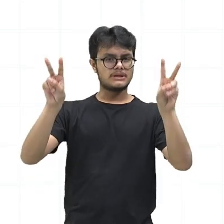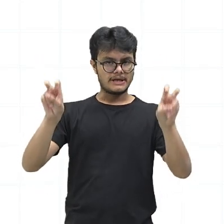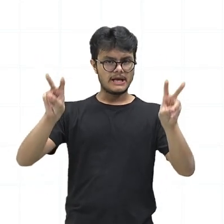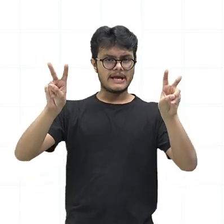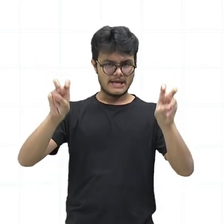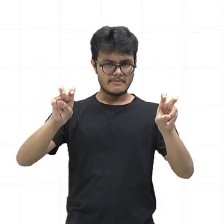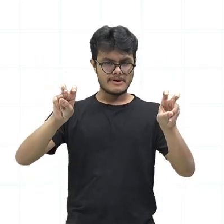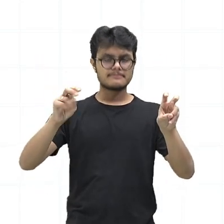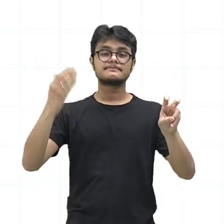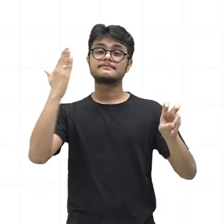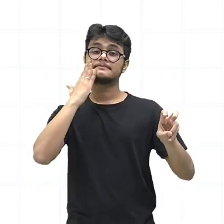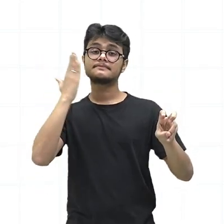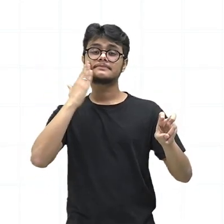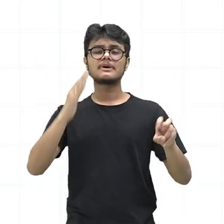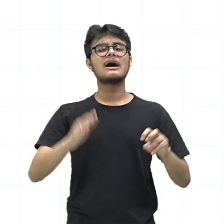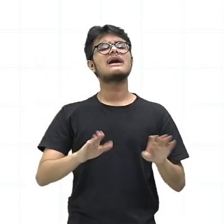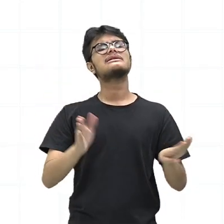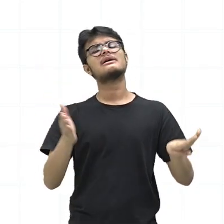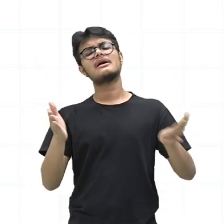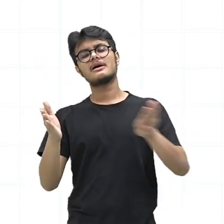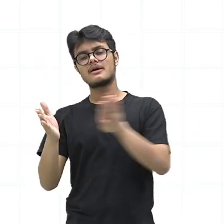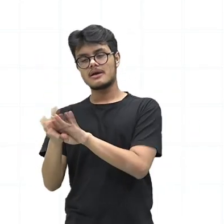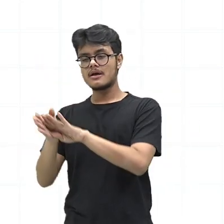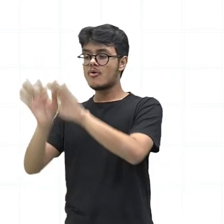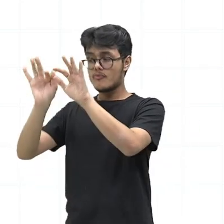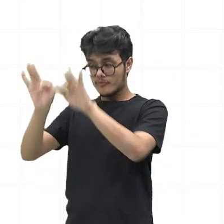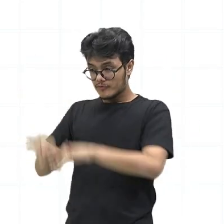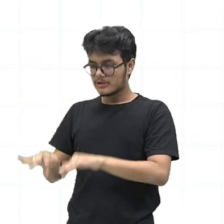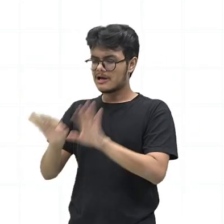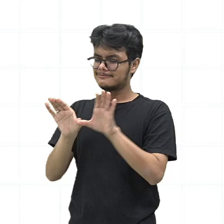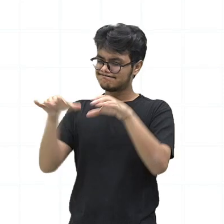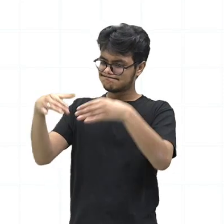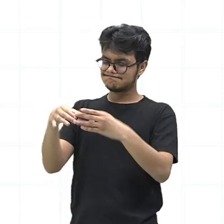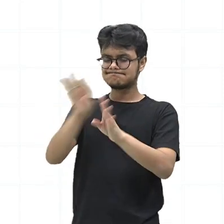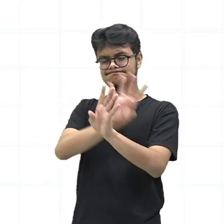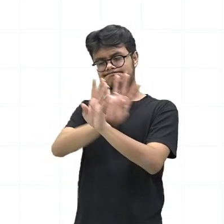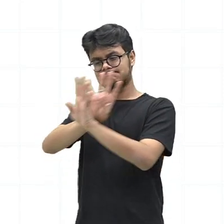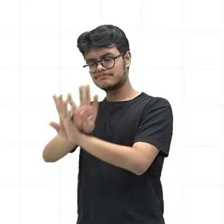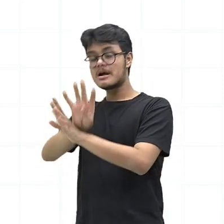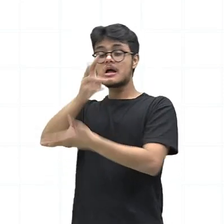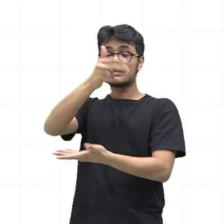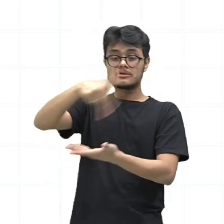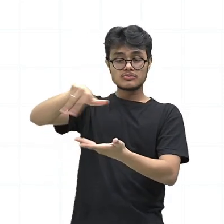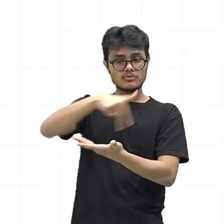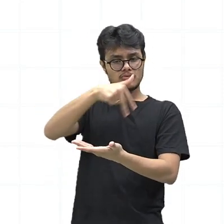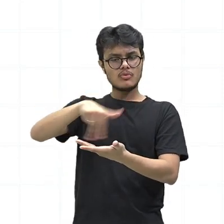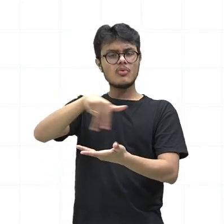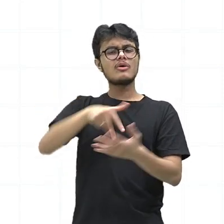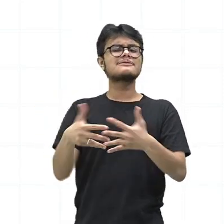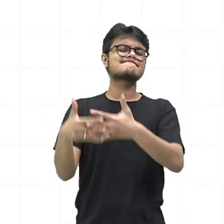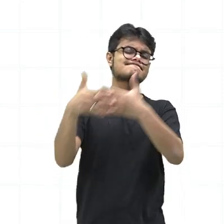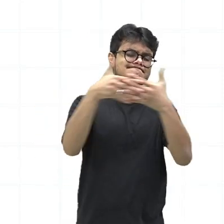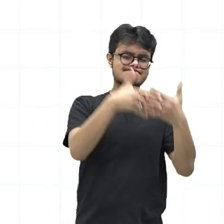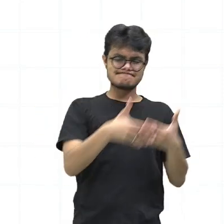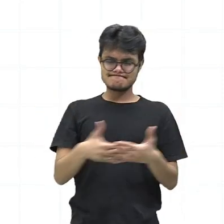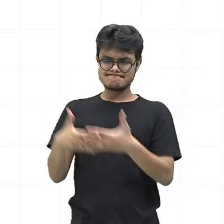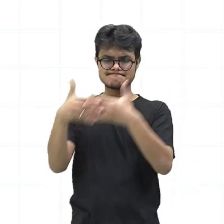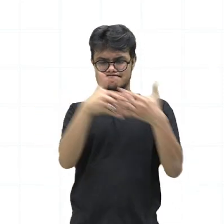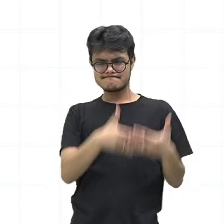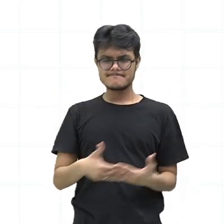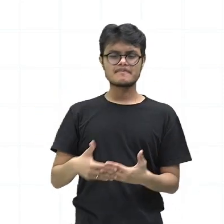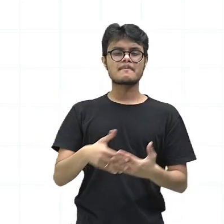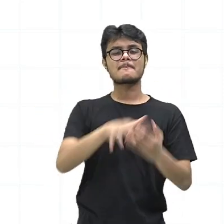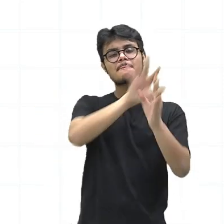do enredo, até o momento que os componentes estão lá junto com os carros alegóricos, eles entram na avenida para esse desfile que vocês estão vendo